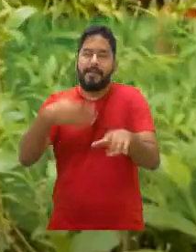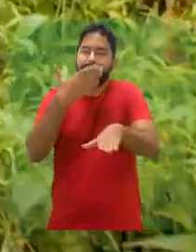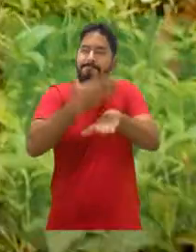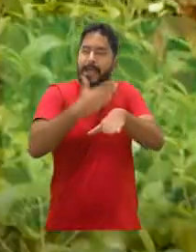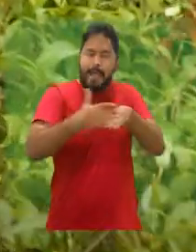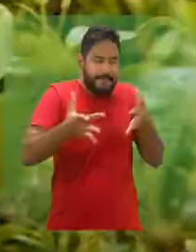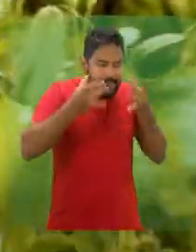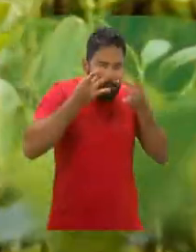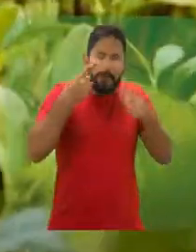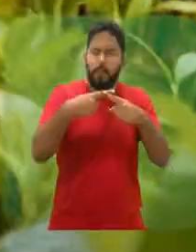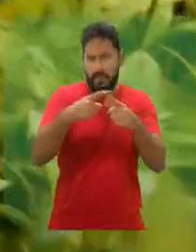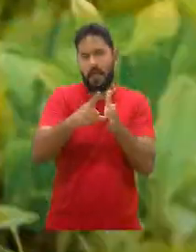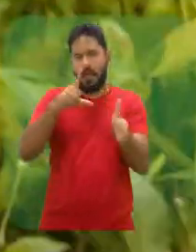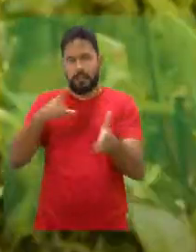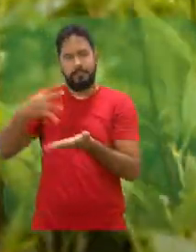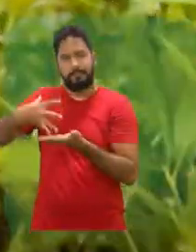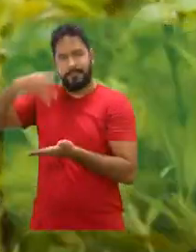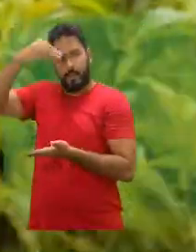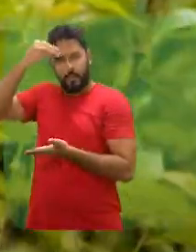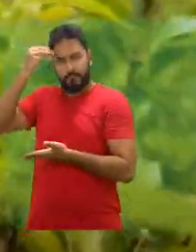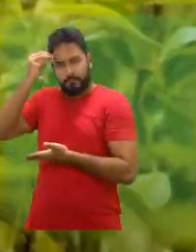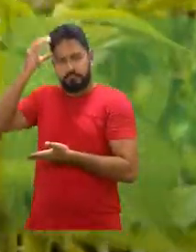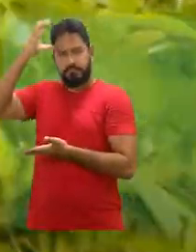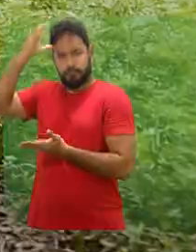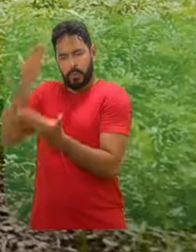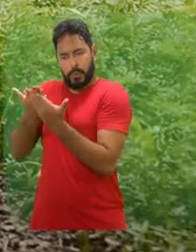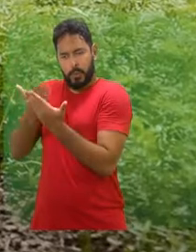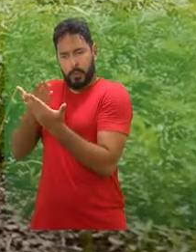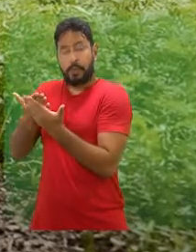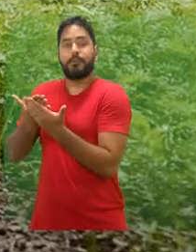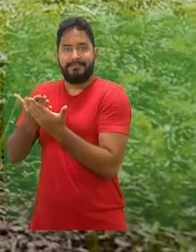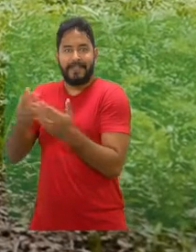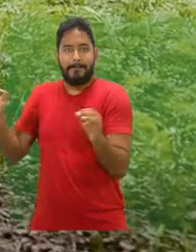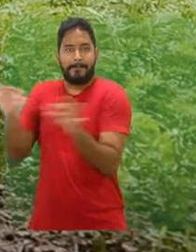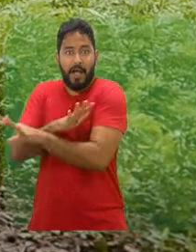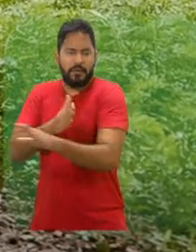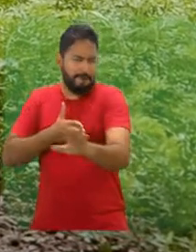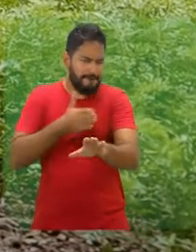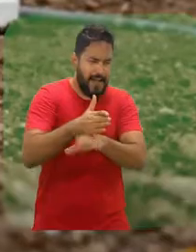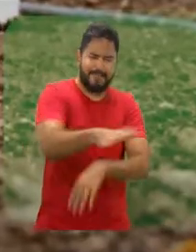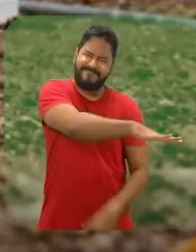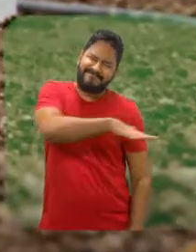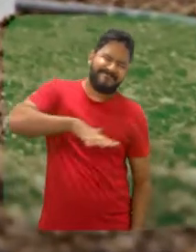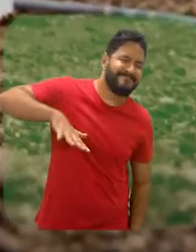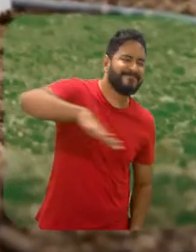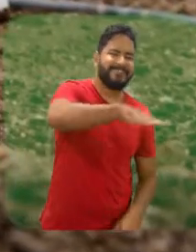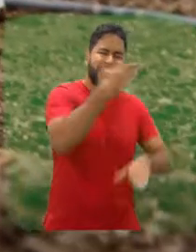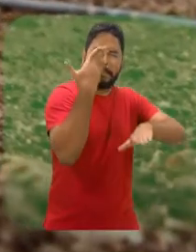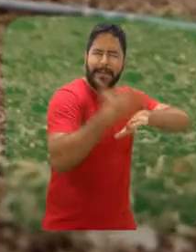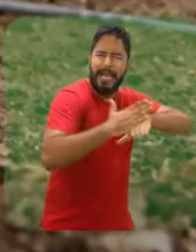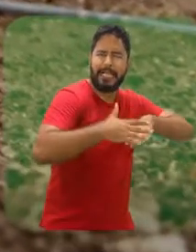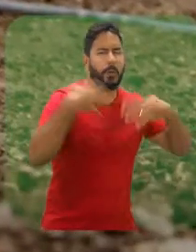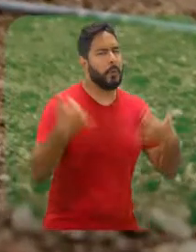todas, é quando a gente vai para a parte prática em si, né? Que a gente vê a parte teórica no começo, né? A gente tem a base da engenharia. Mas quando chega a